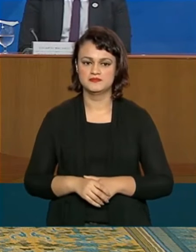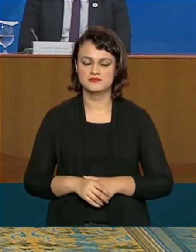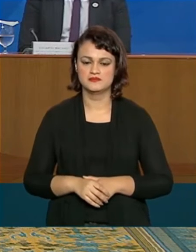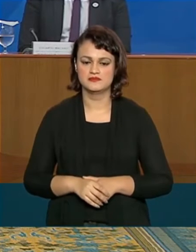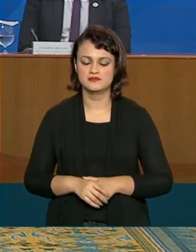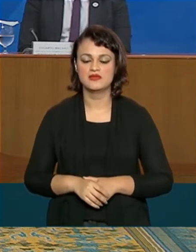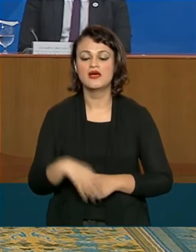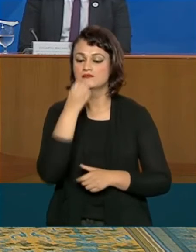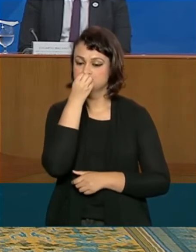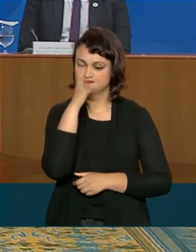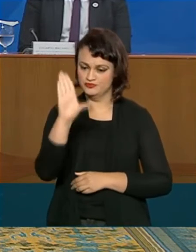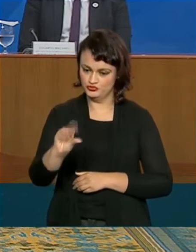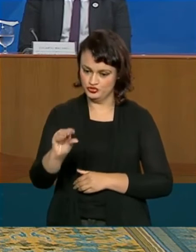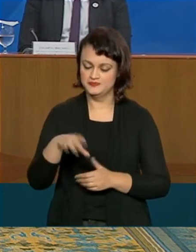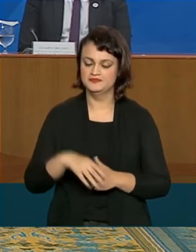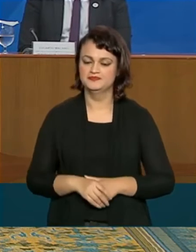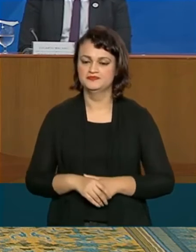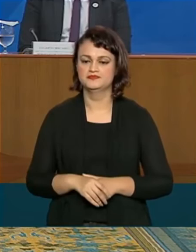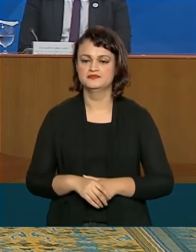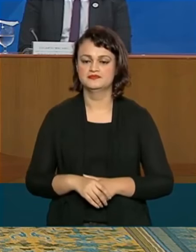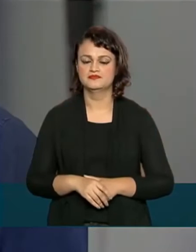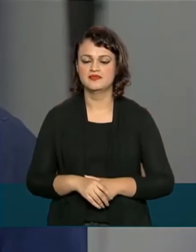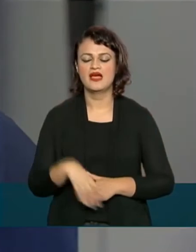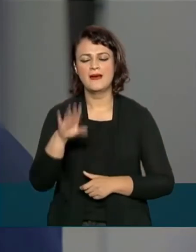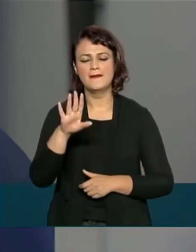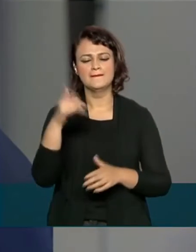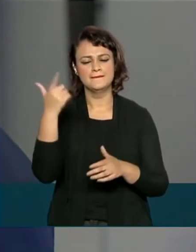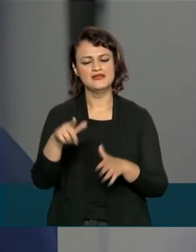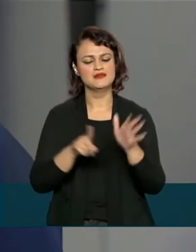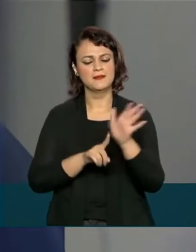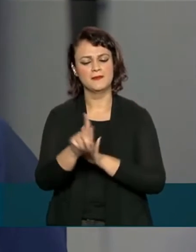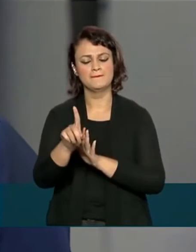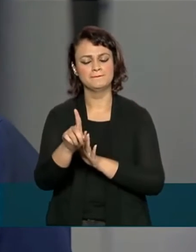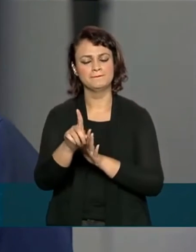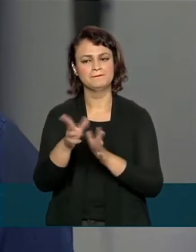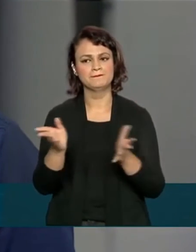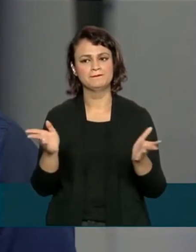Opa, boa noite. Eu queria ainda focar nessa